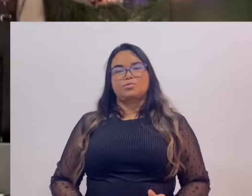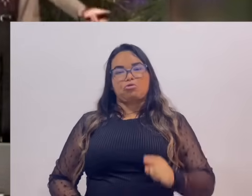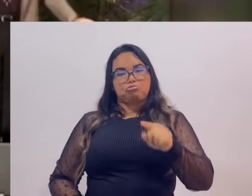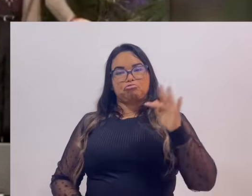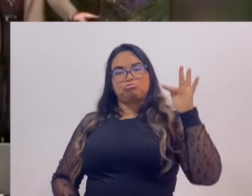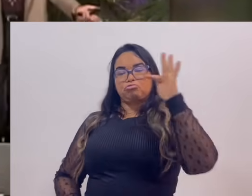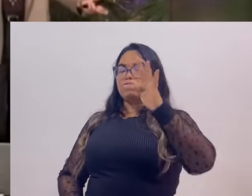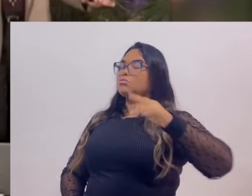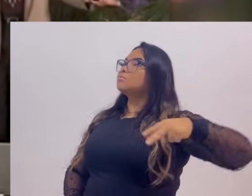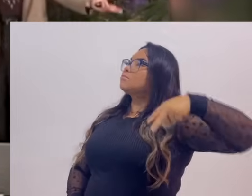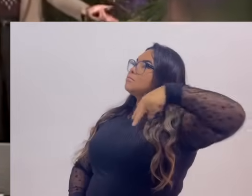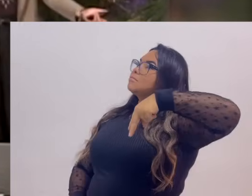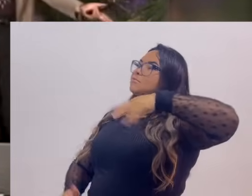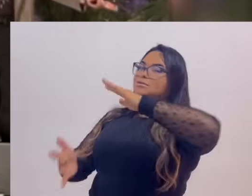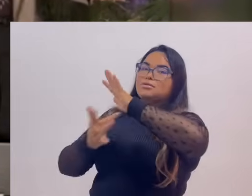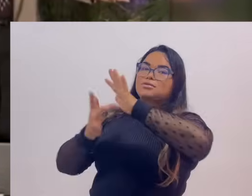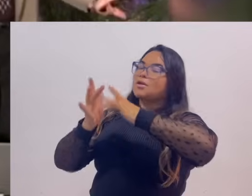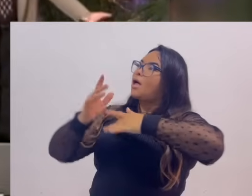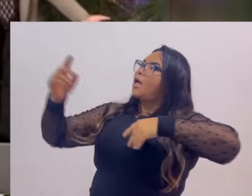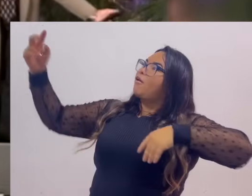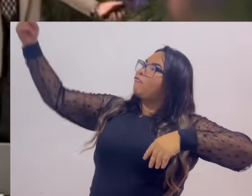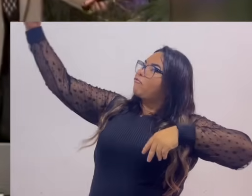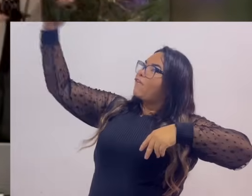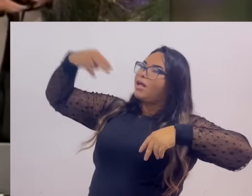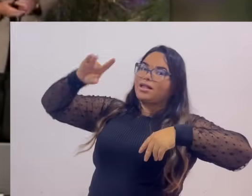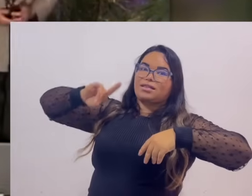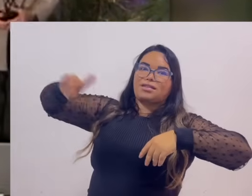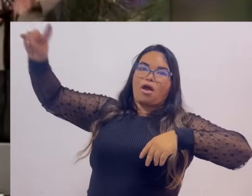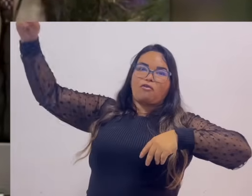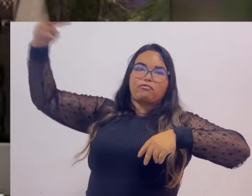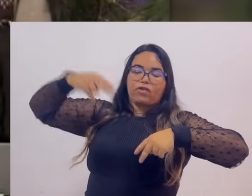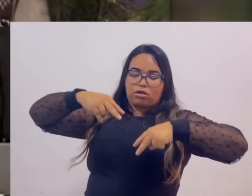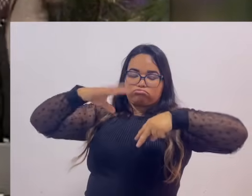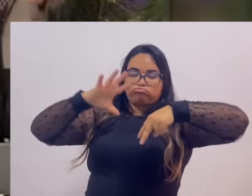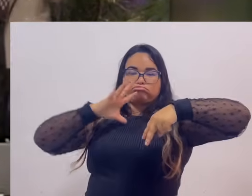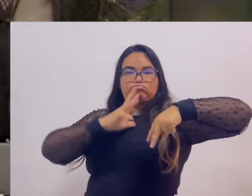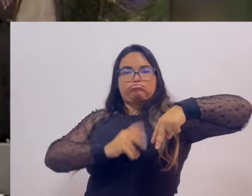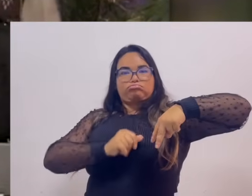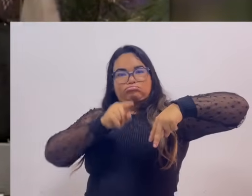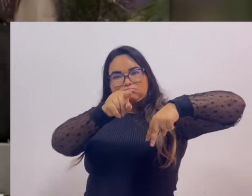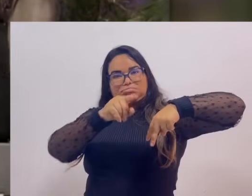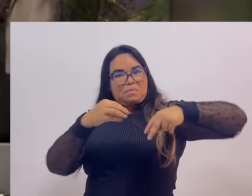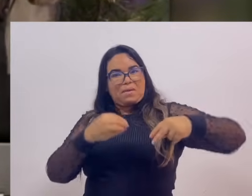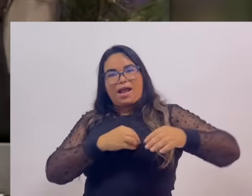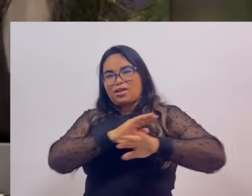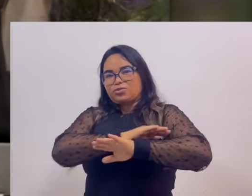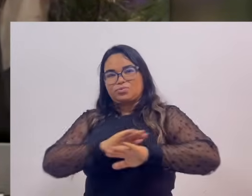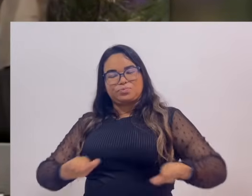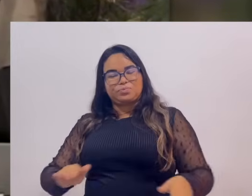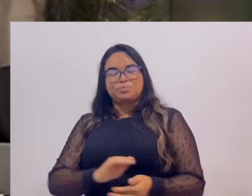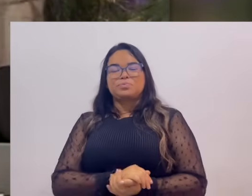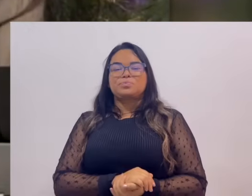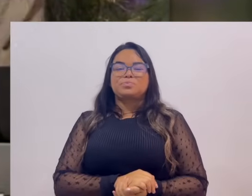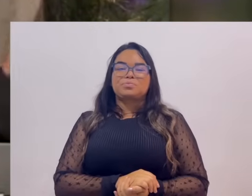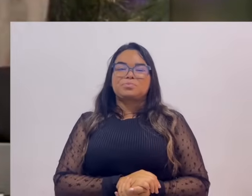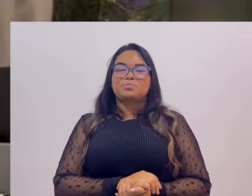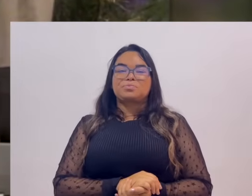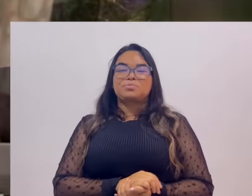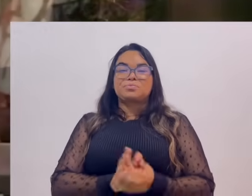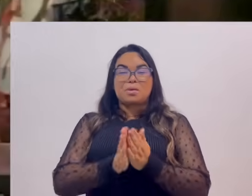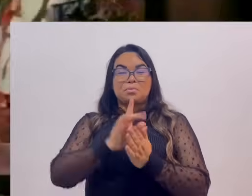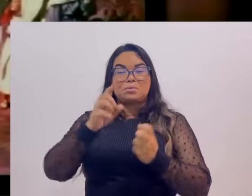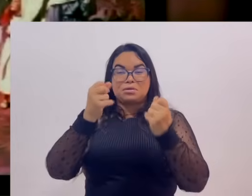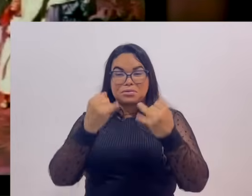é total de pé diante de Deus como se nunca tivesse pecado a sua redenção é completa